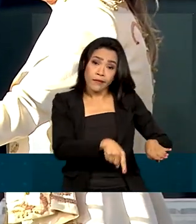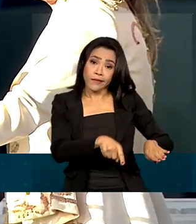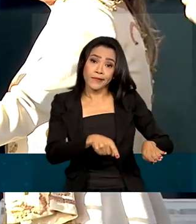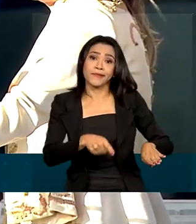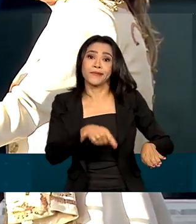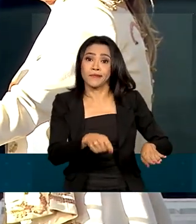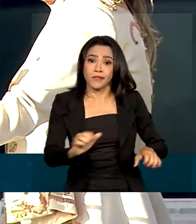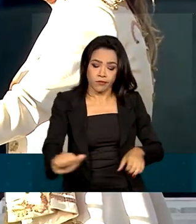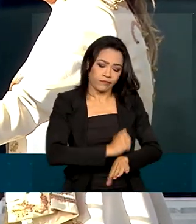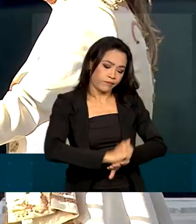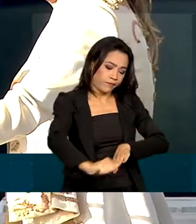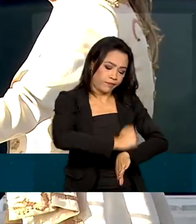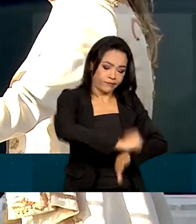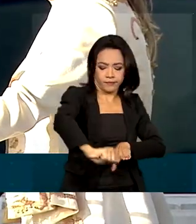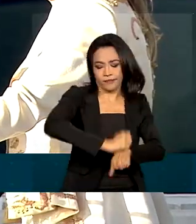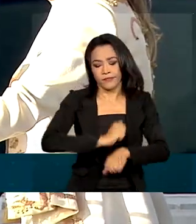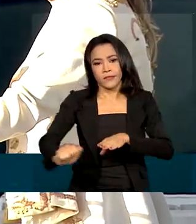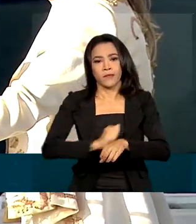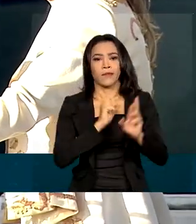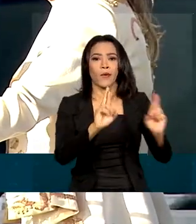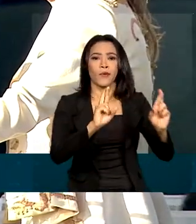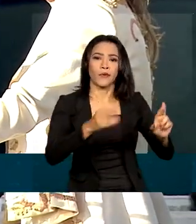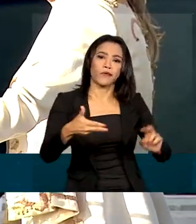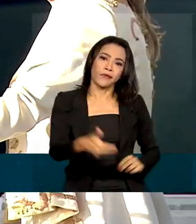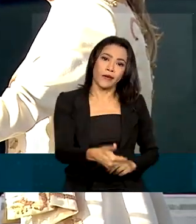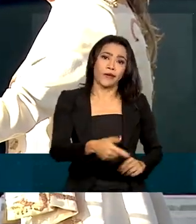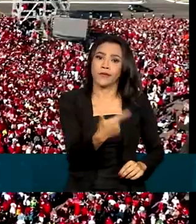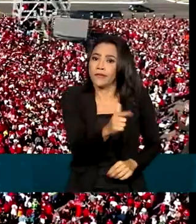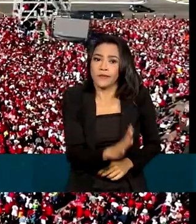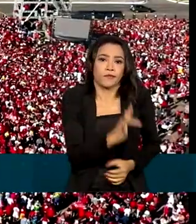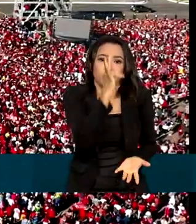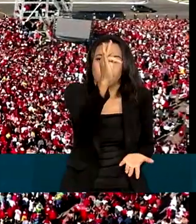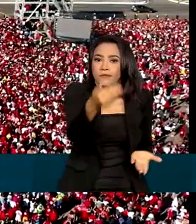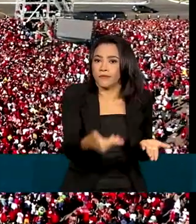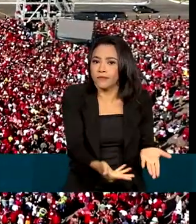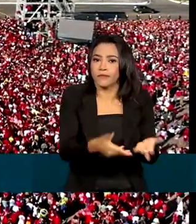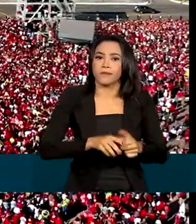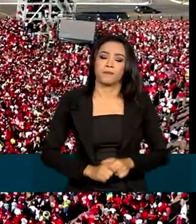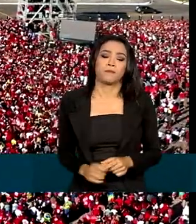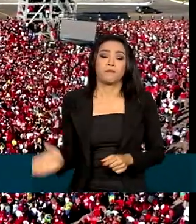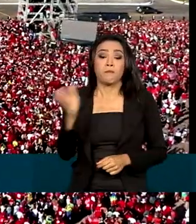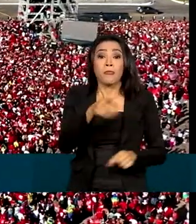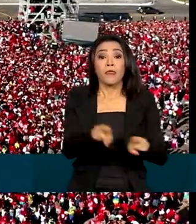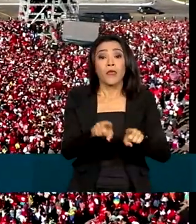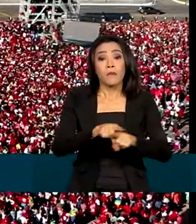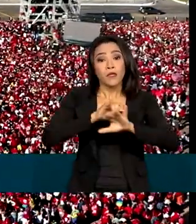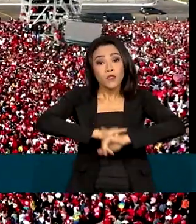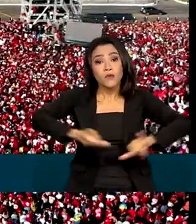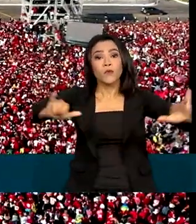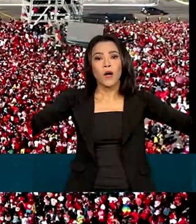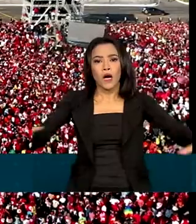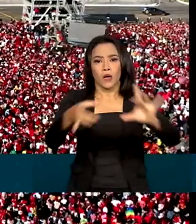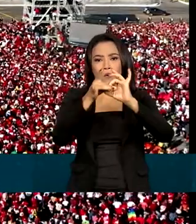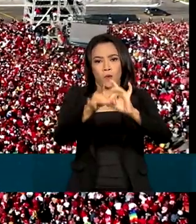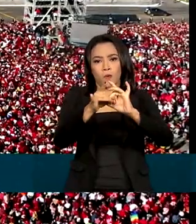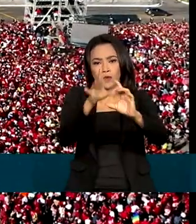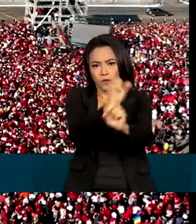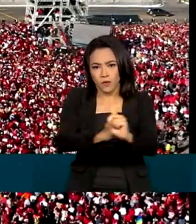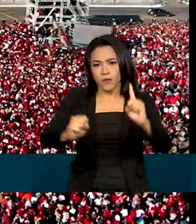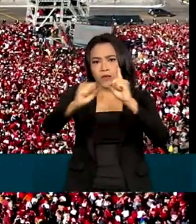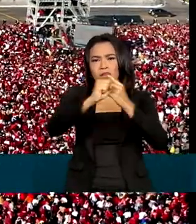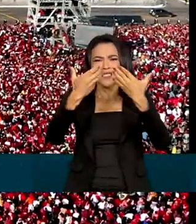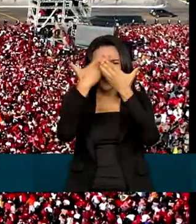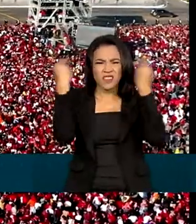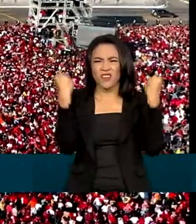engraxa sapato na rodoviária, sem escola e sem futuro. Lula pregou ainda a união da sociedade e falou em esquecer